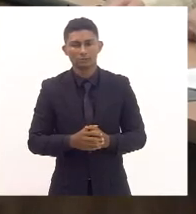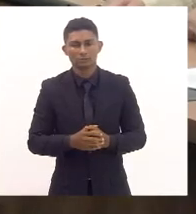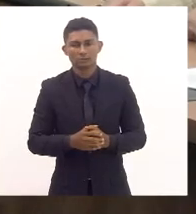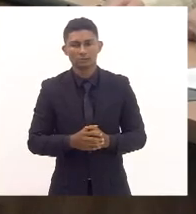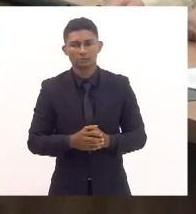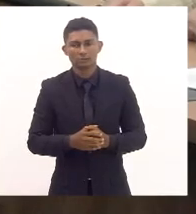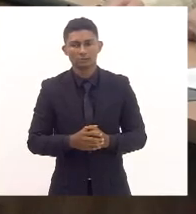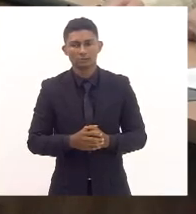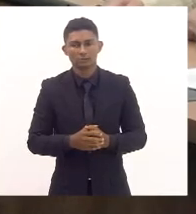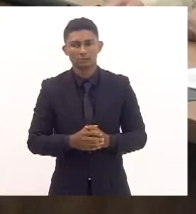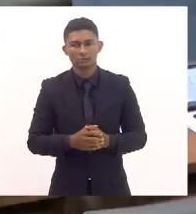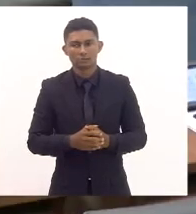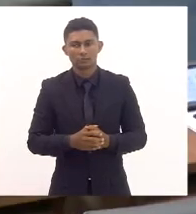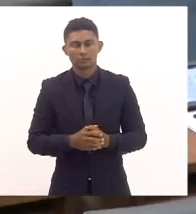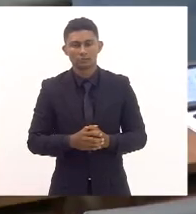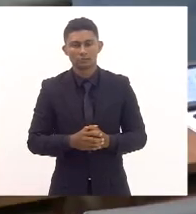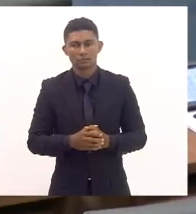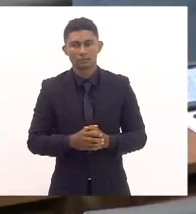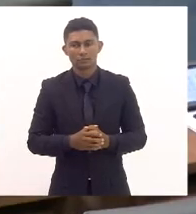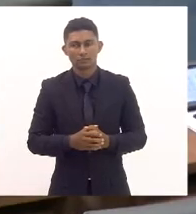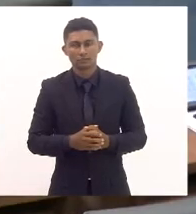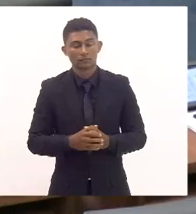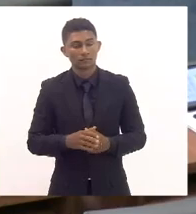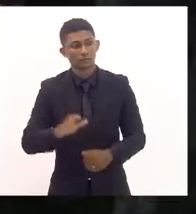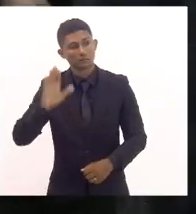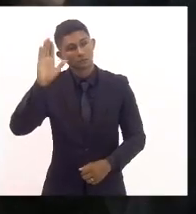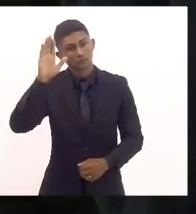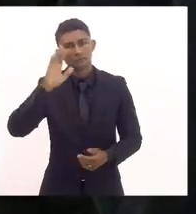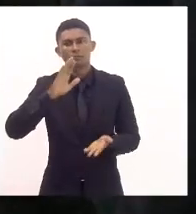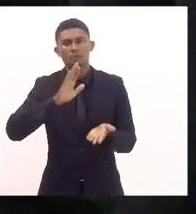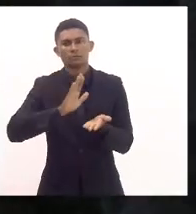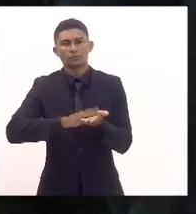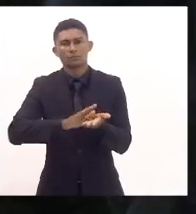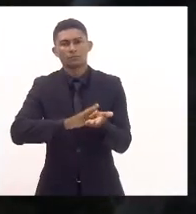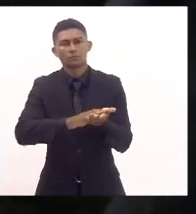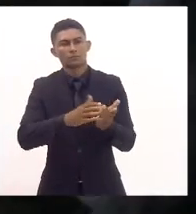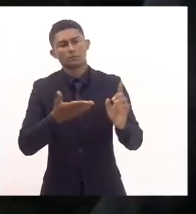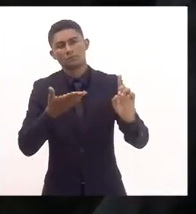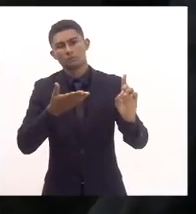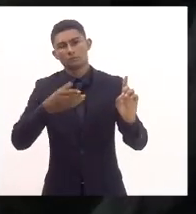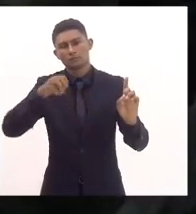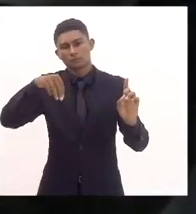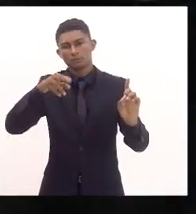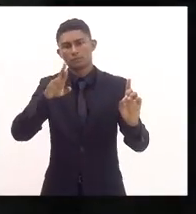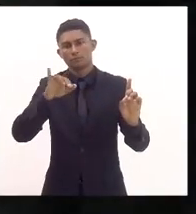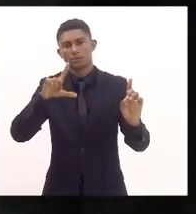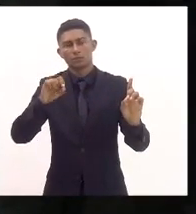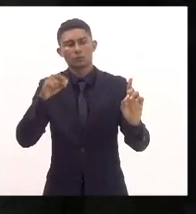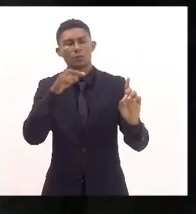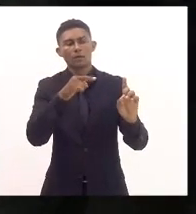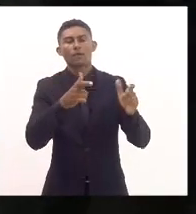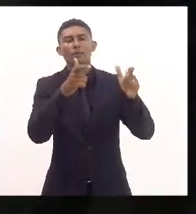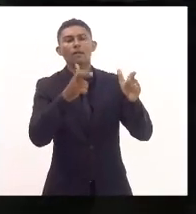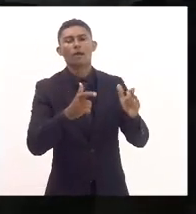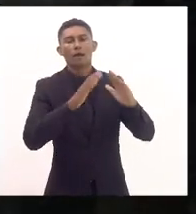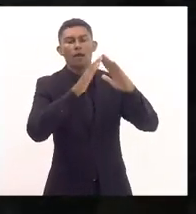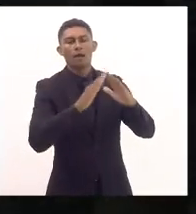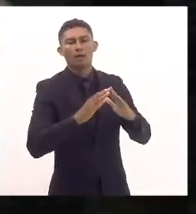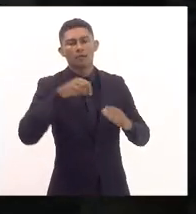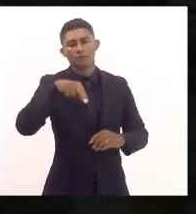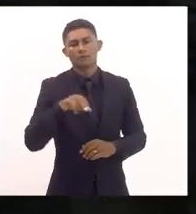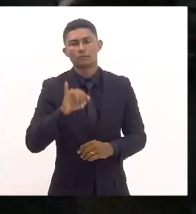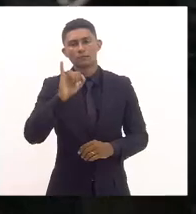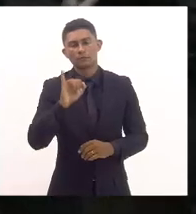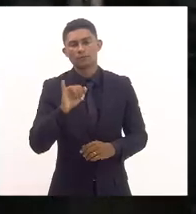a presidenta só queria fazer elogio Dr Murilo que ele é morador de Nova Iguaçu da nossa Baixada